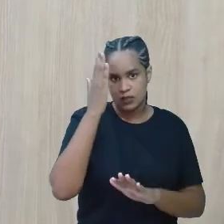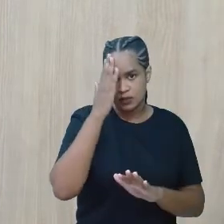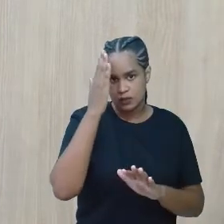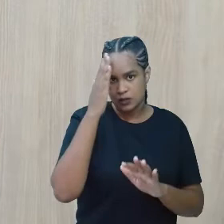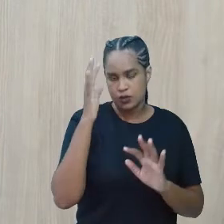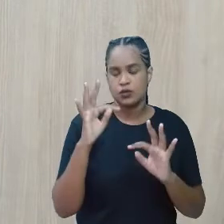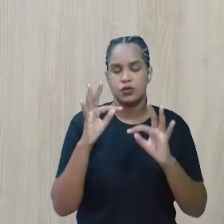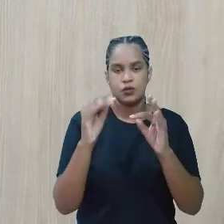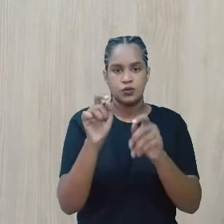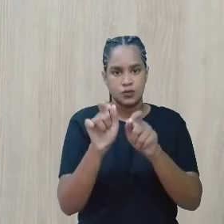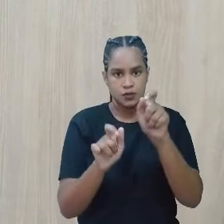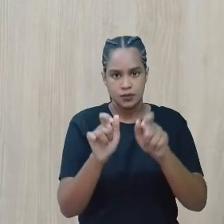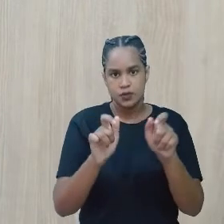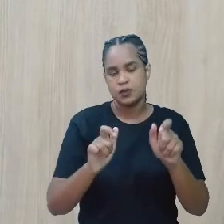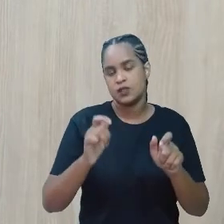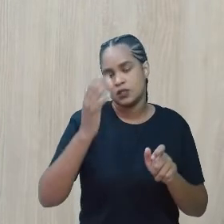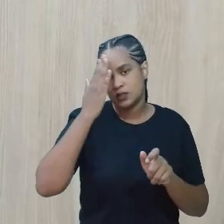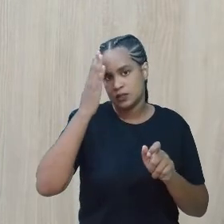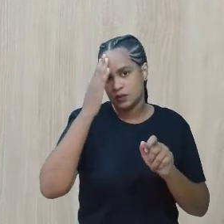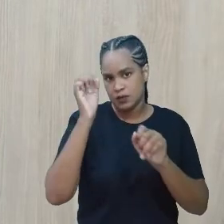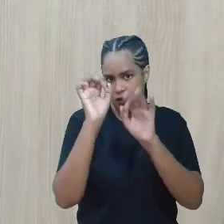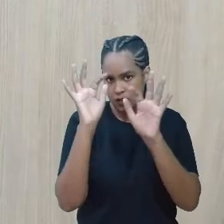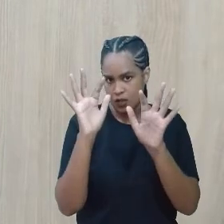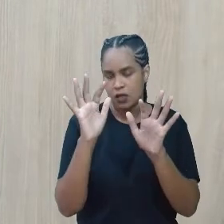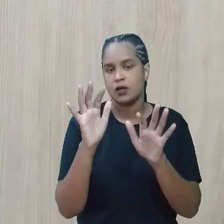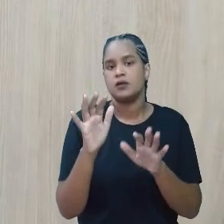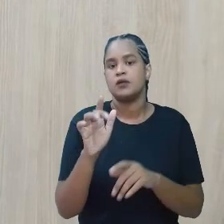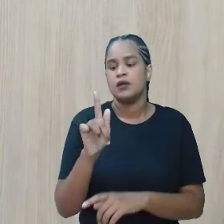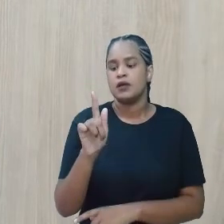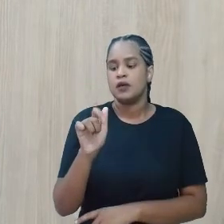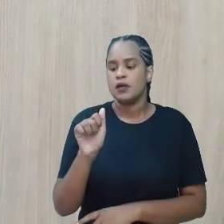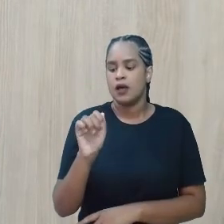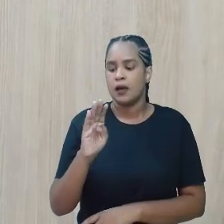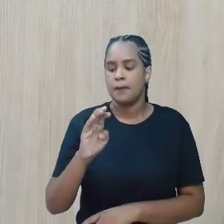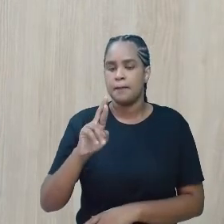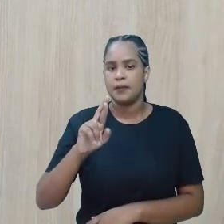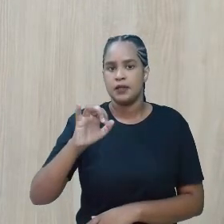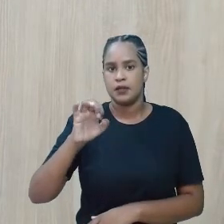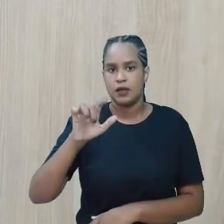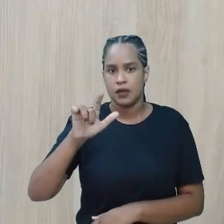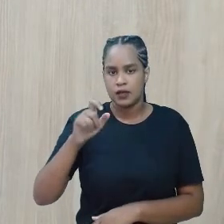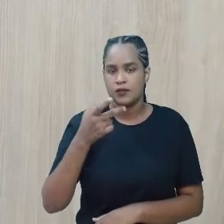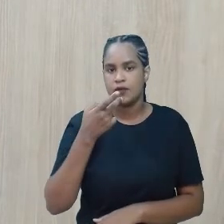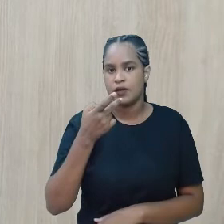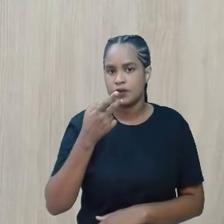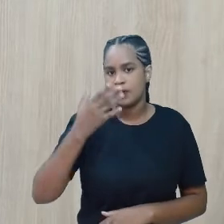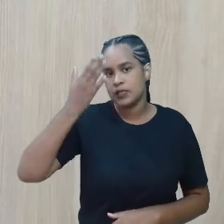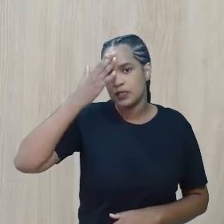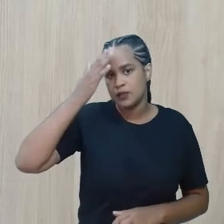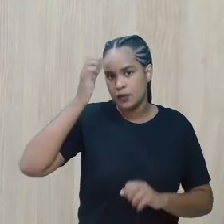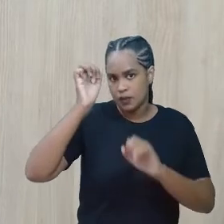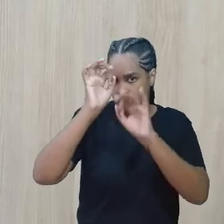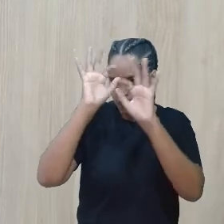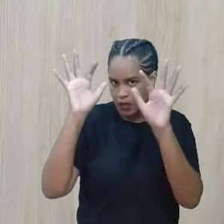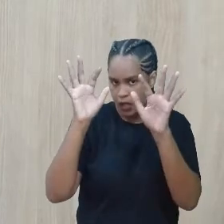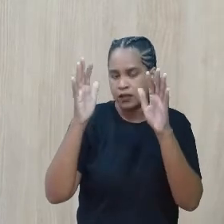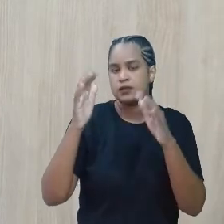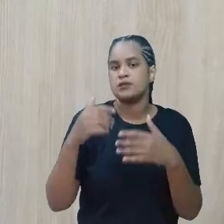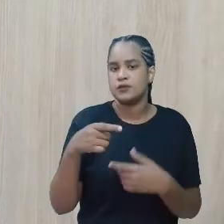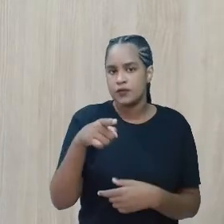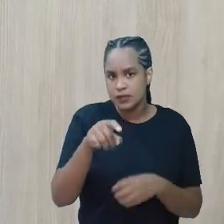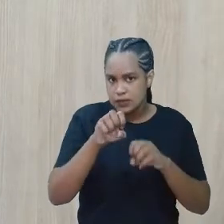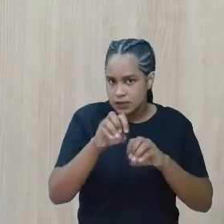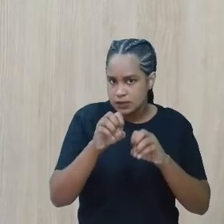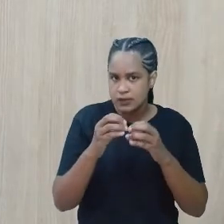respondeu, não, tá tudo bem, estou entendendo. A Gabriela fez um elogio aqui, dizendo que agora entendeu, o senhor ensina muito bem, né?